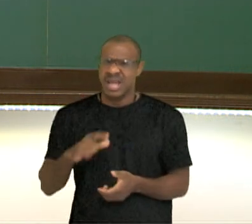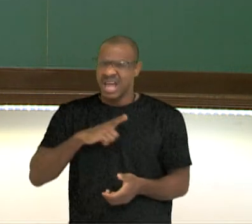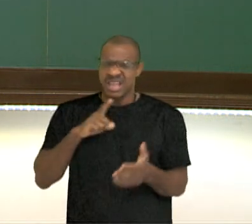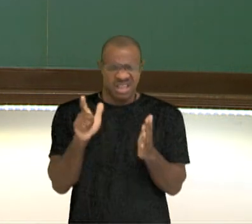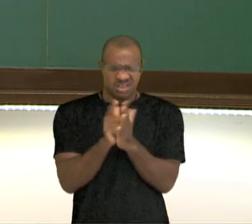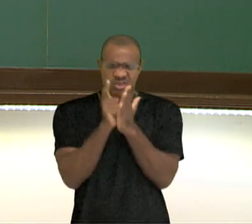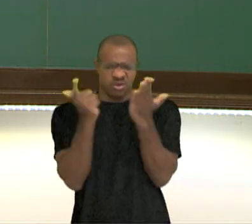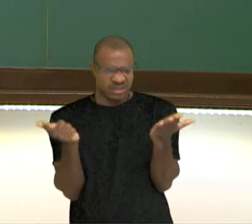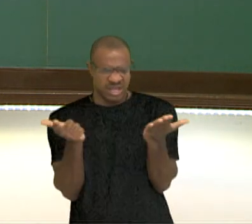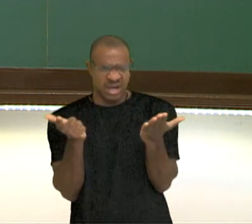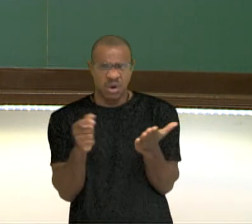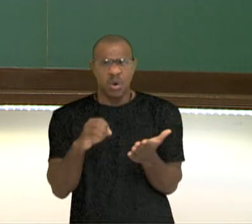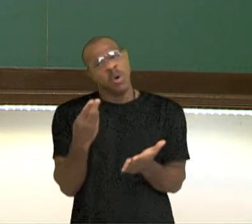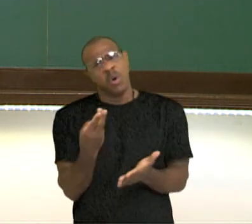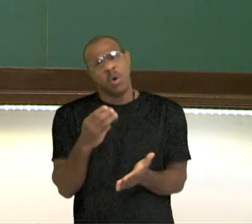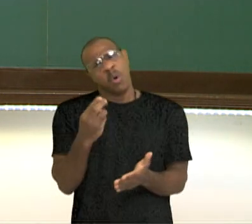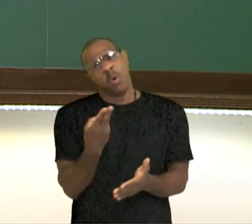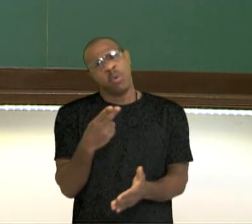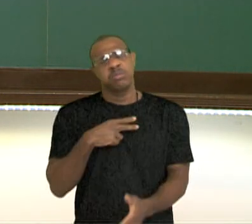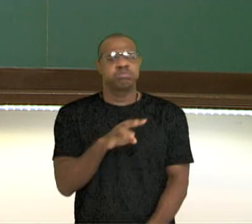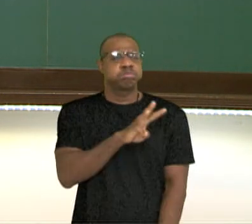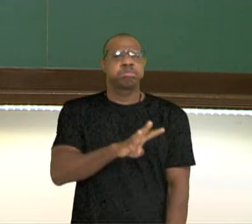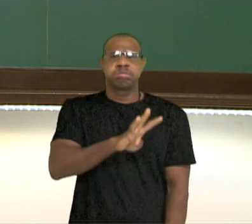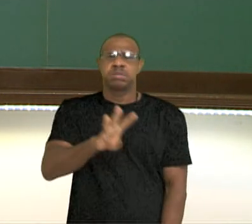Ou compartilhada em uma rede social?